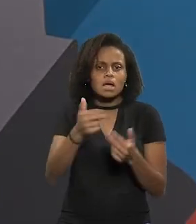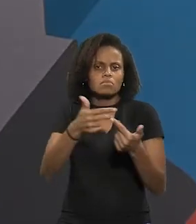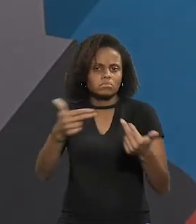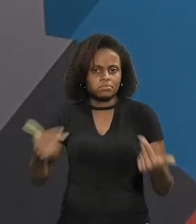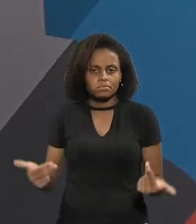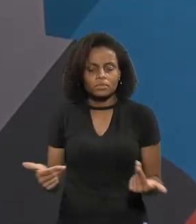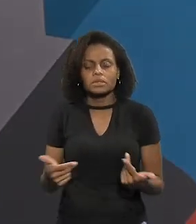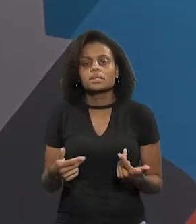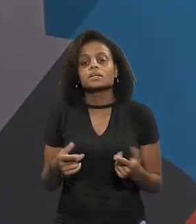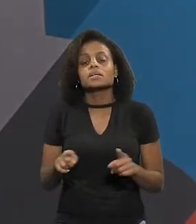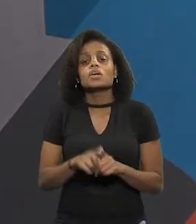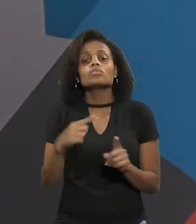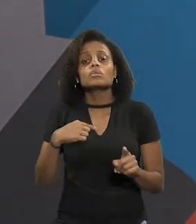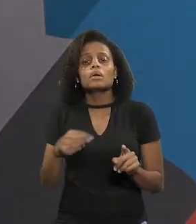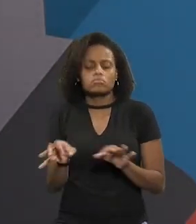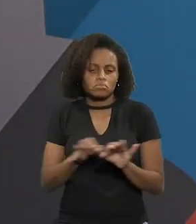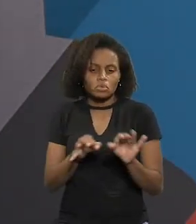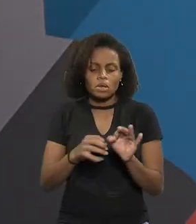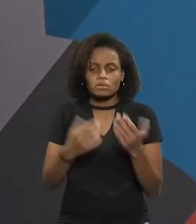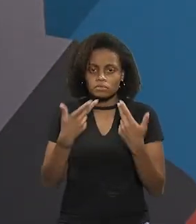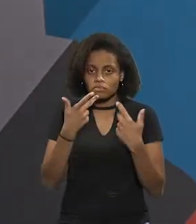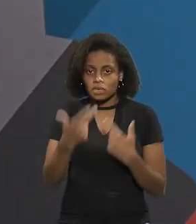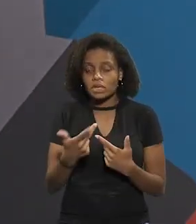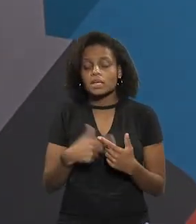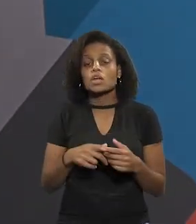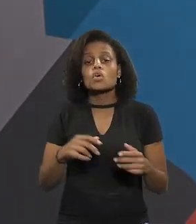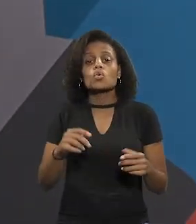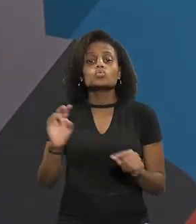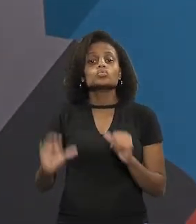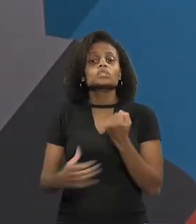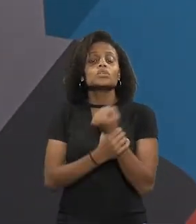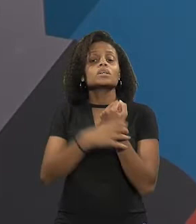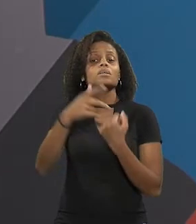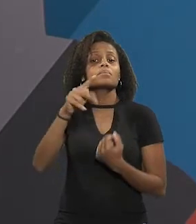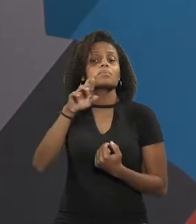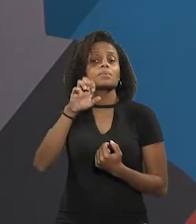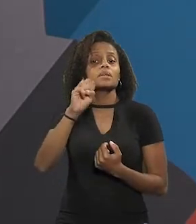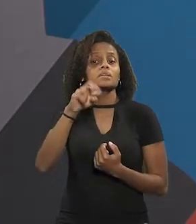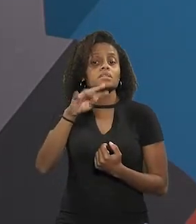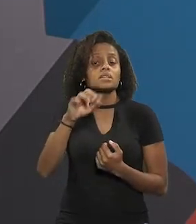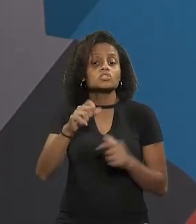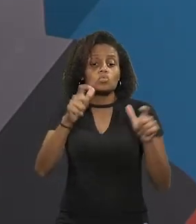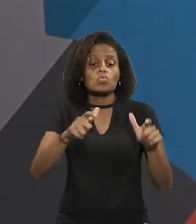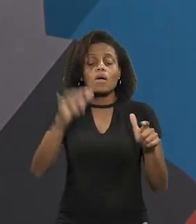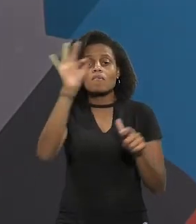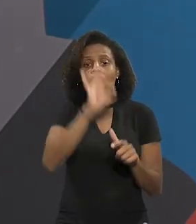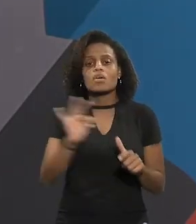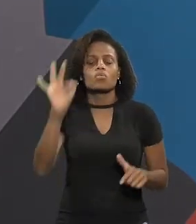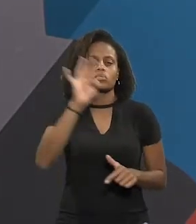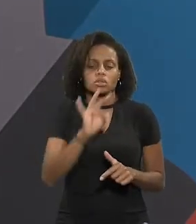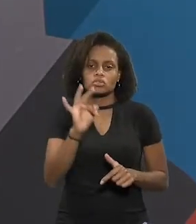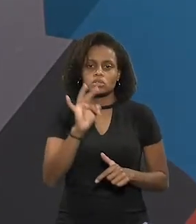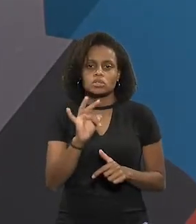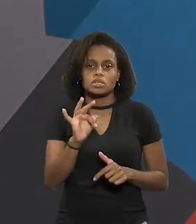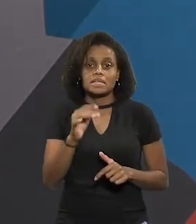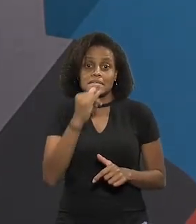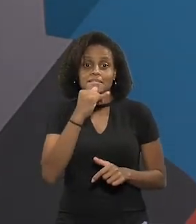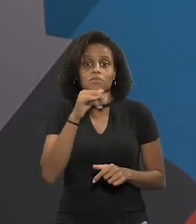região metropolitana. E eu propus recentemente o Segurança Presente no ambiente universitário, porque haja